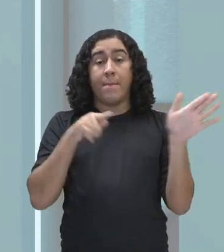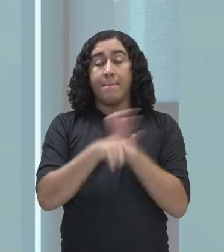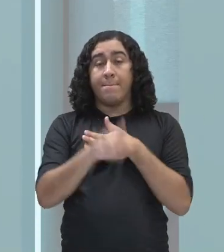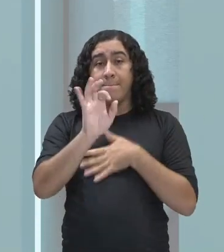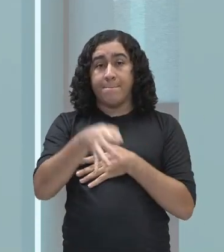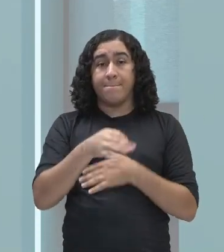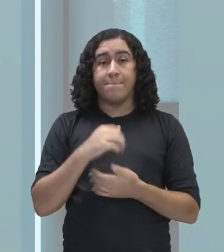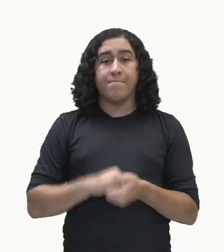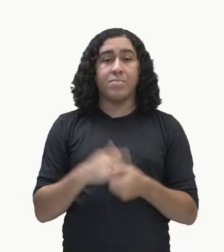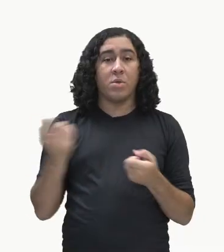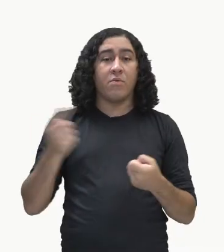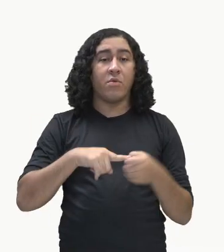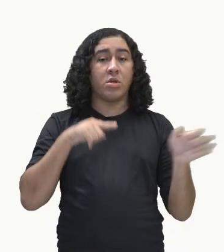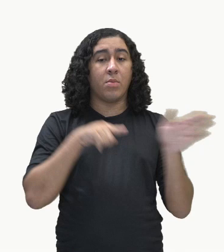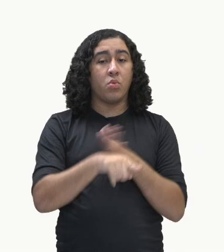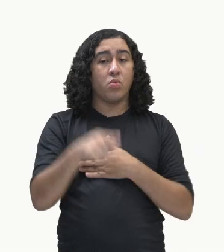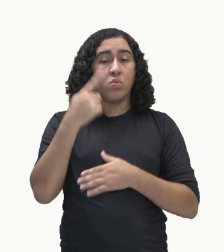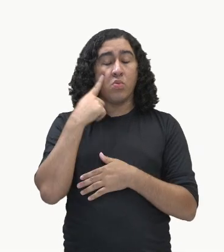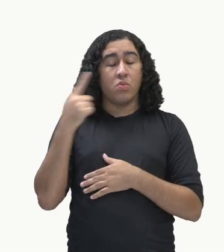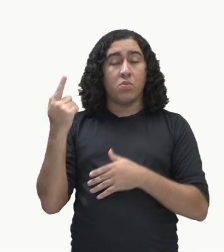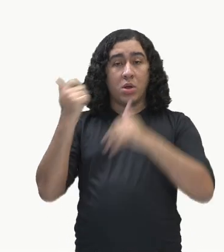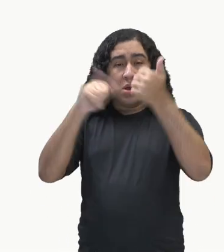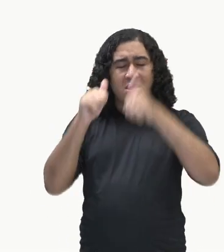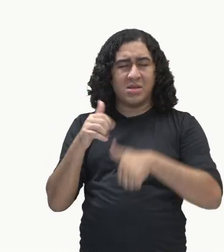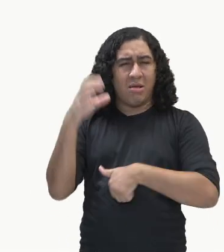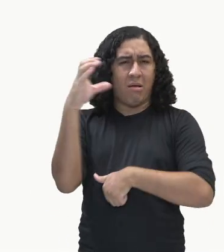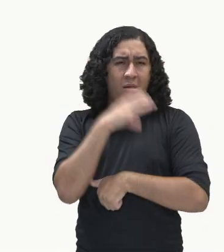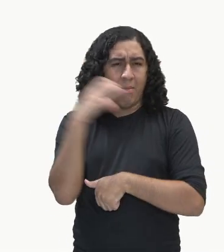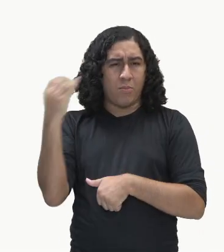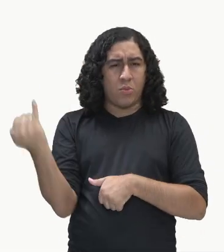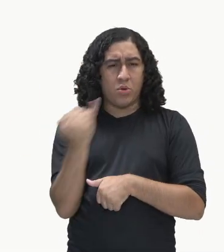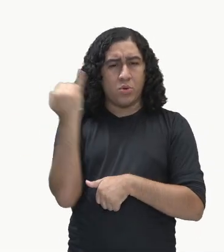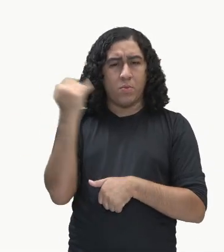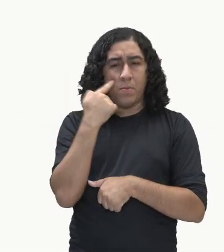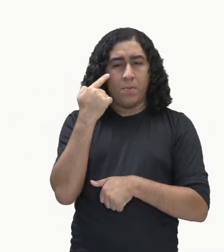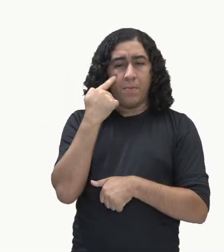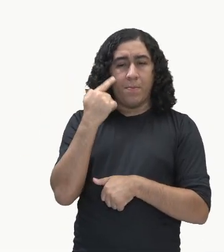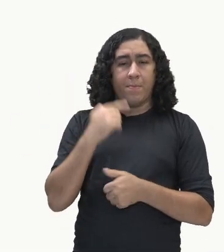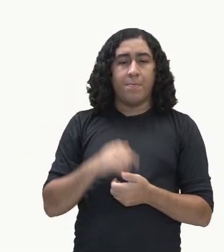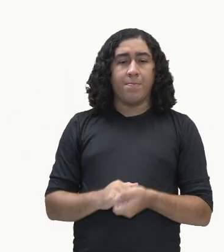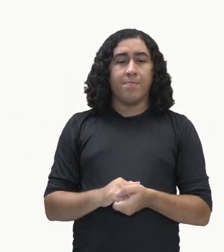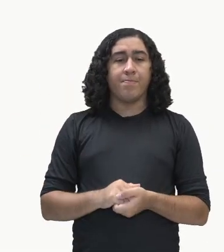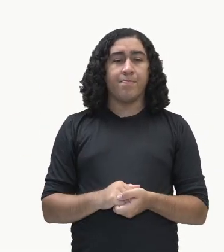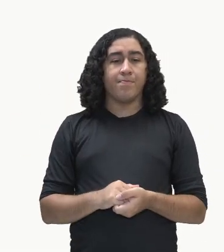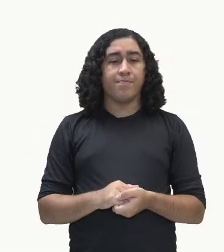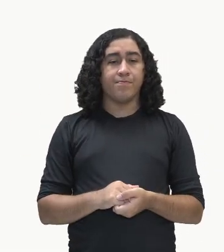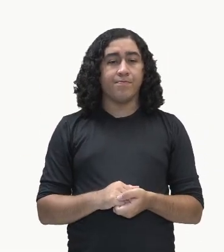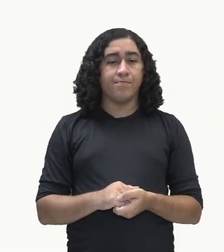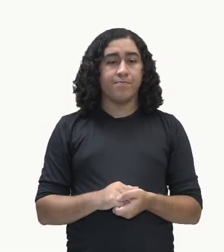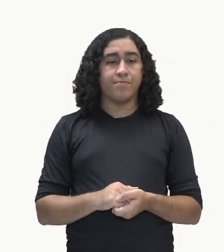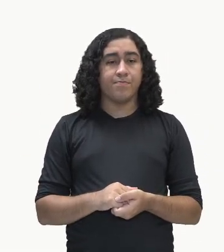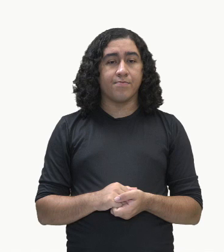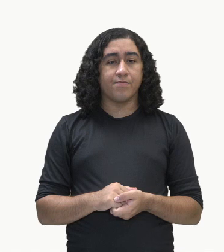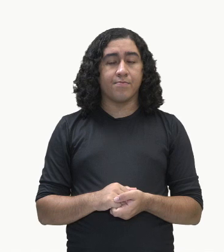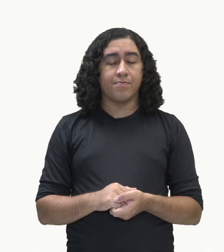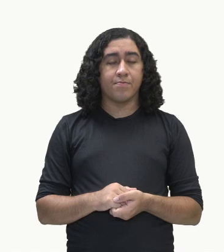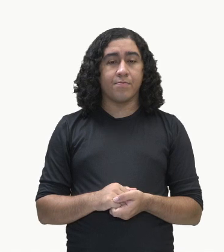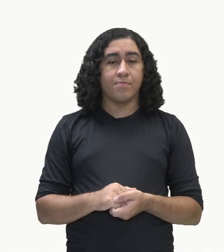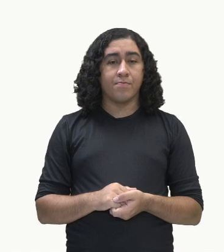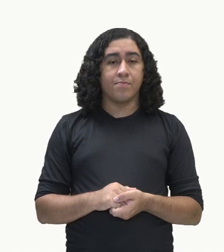Eu vou voltar na questão e vou mostrar algo importante aqui. Perguntas, então, vai sempre iniciar com o